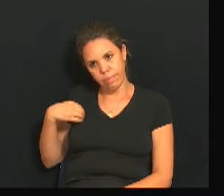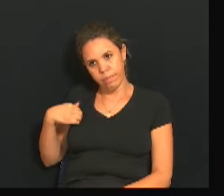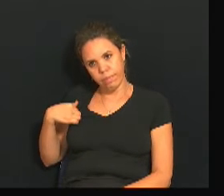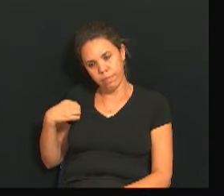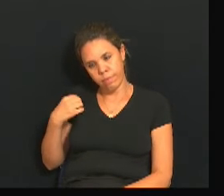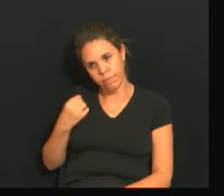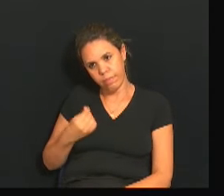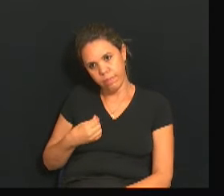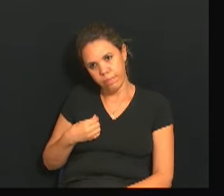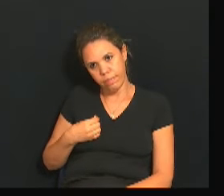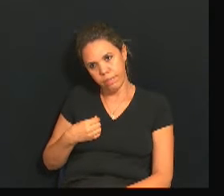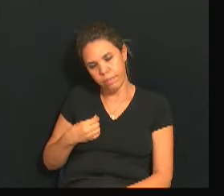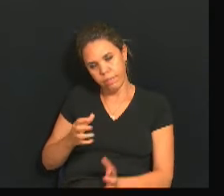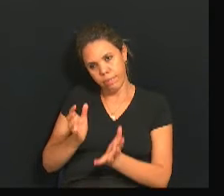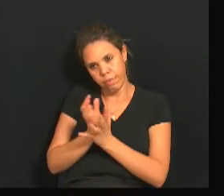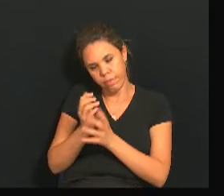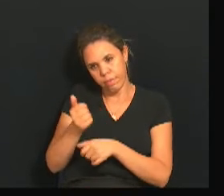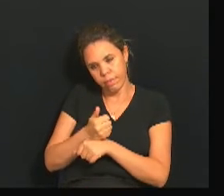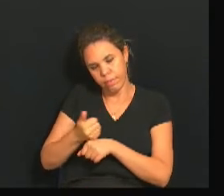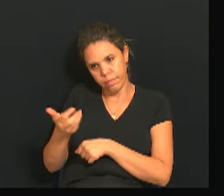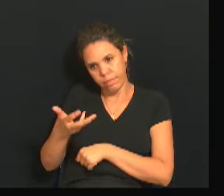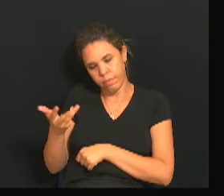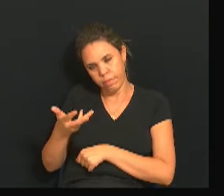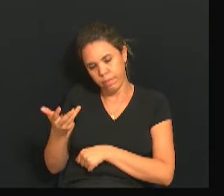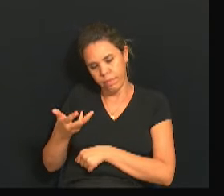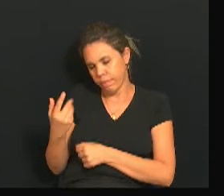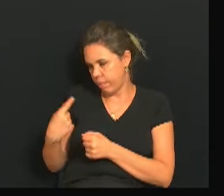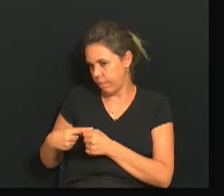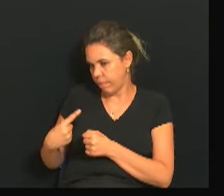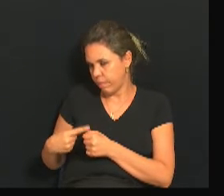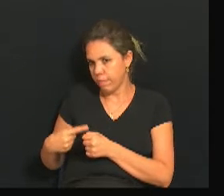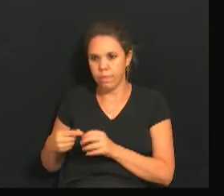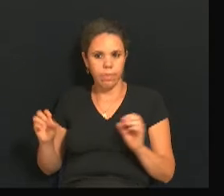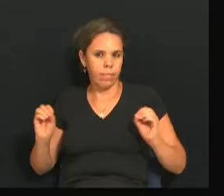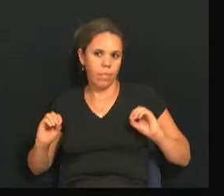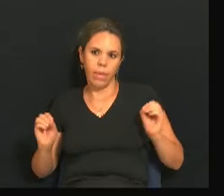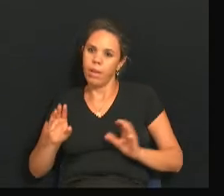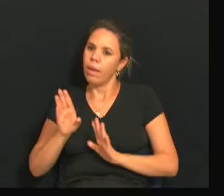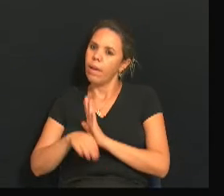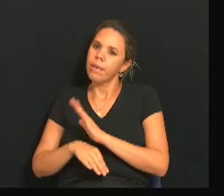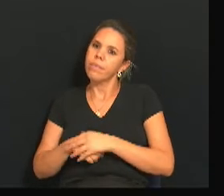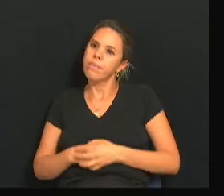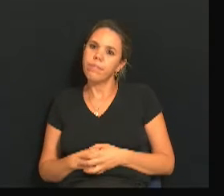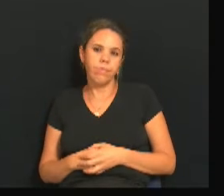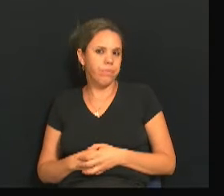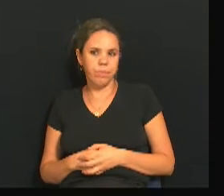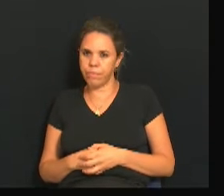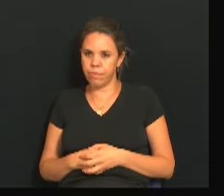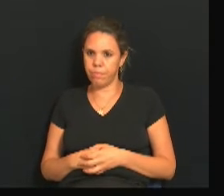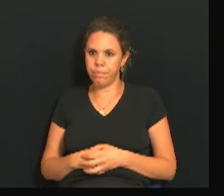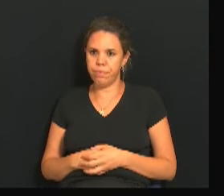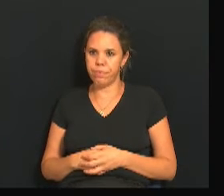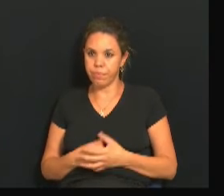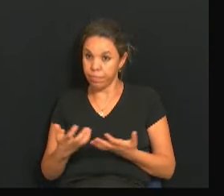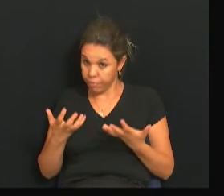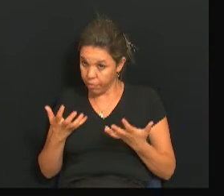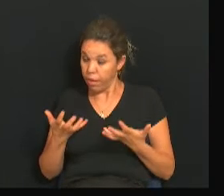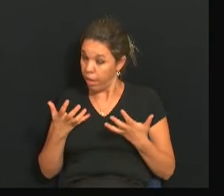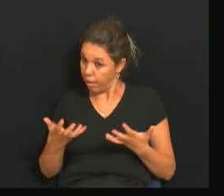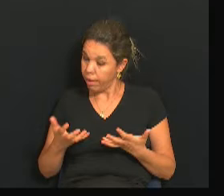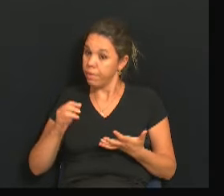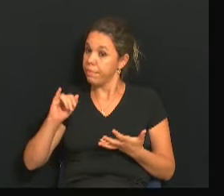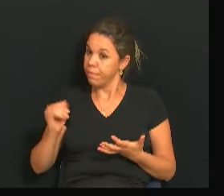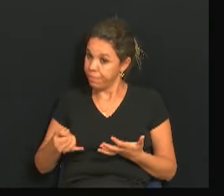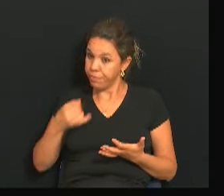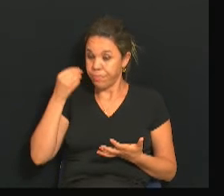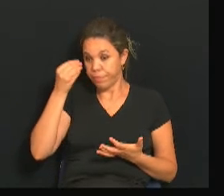do corpo burocrático da rede municipal, de maneira alguma, né? A gente quer se utilizar do